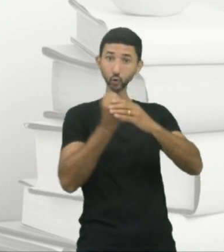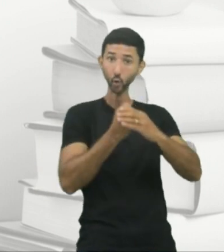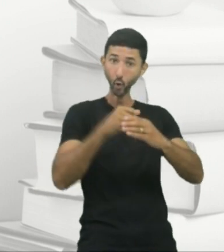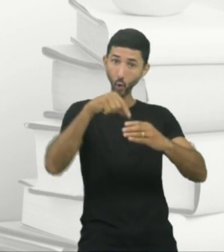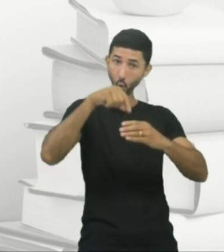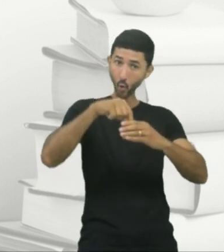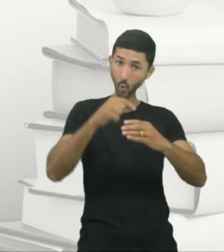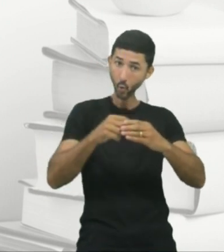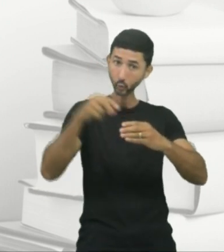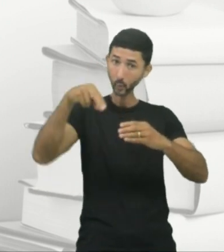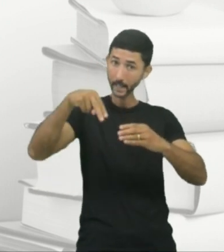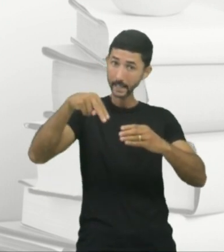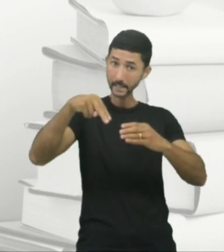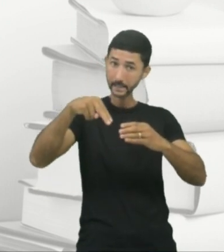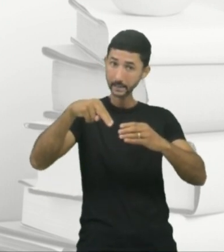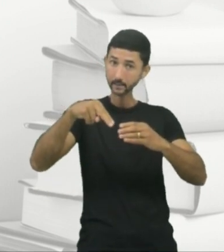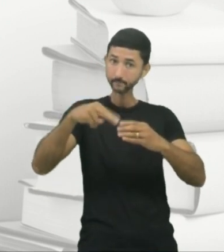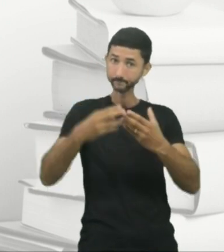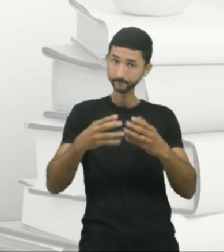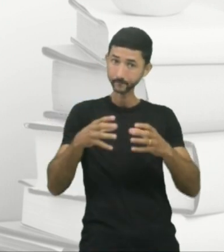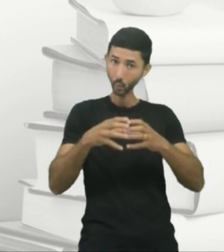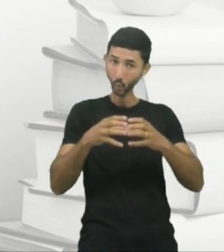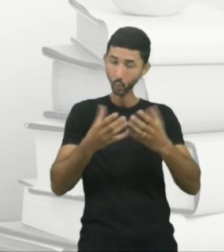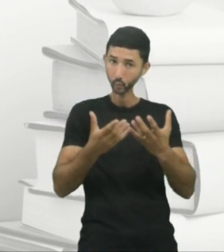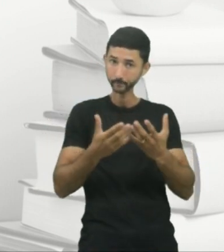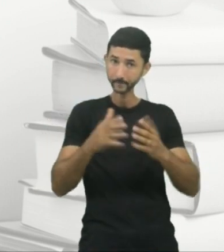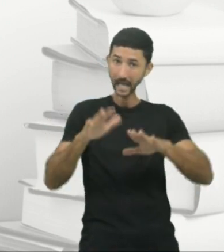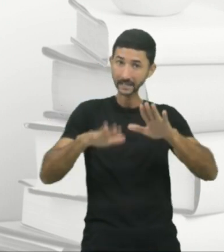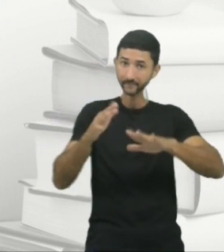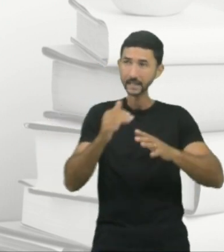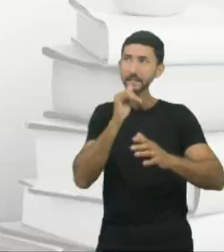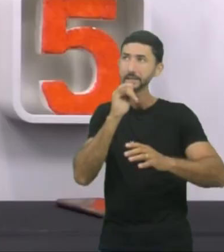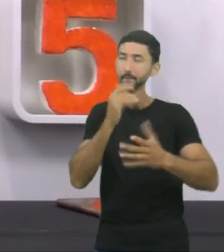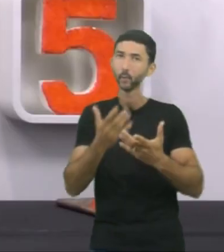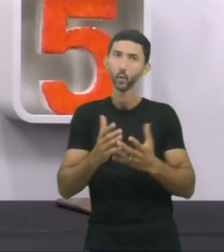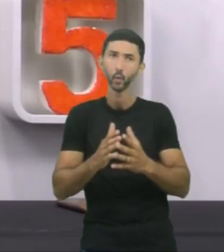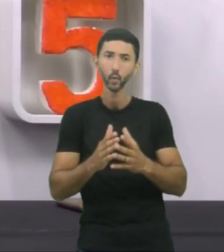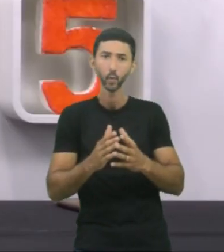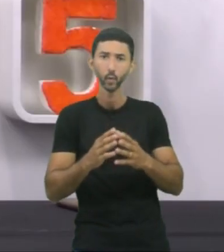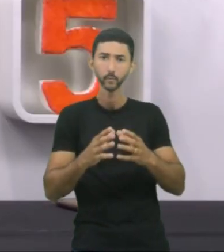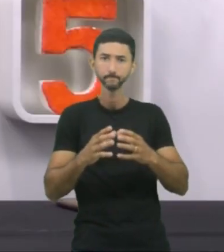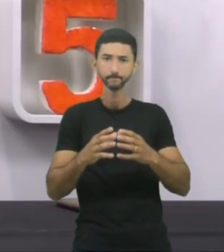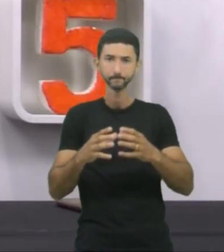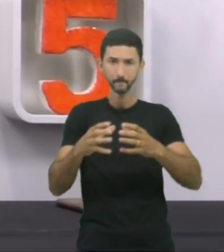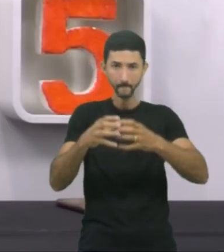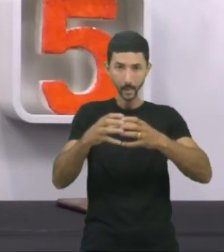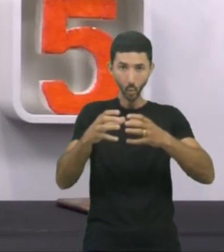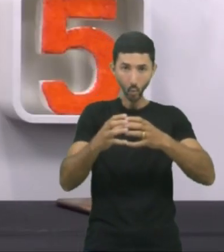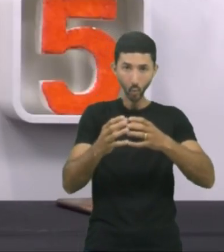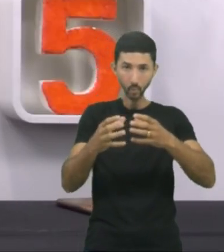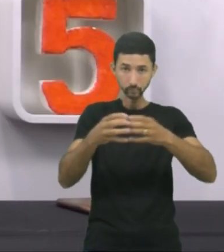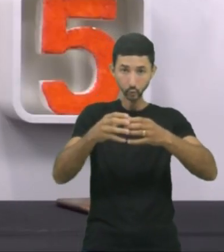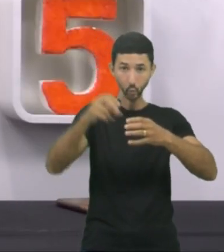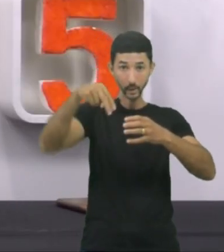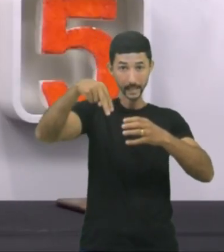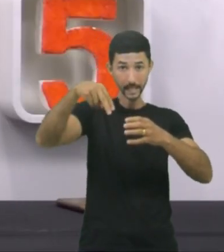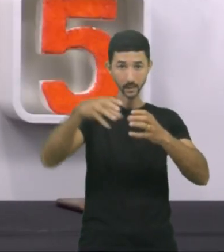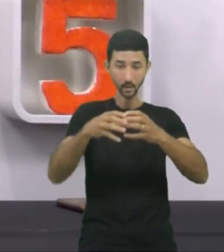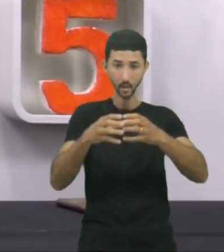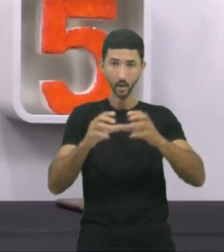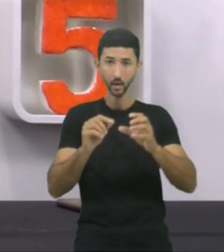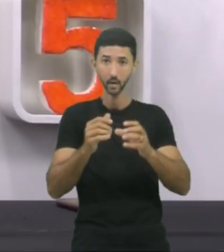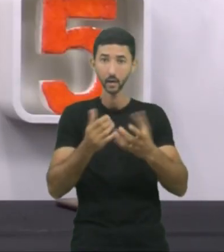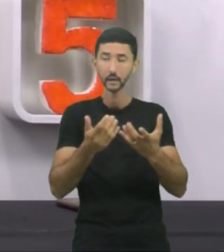números naturais são inteiros. Muito pelo contrário. O conjunto dos números